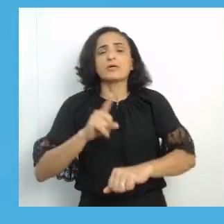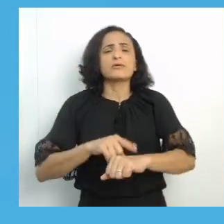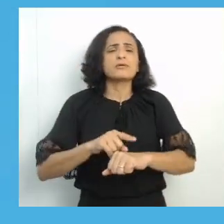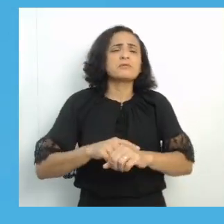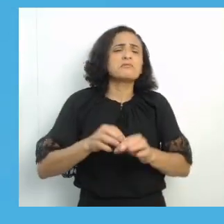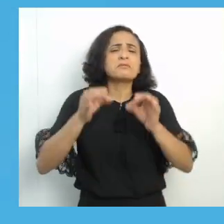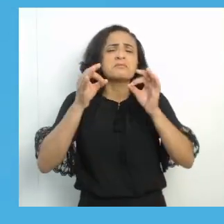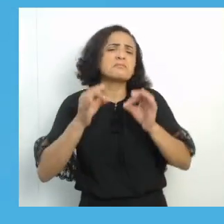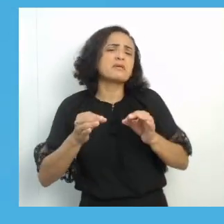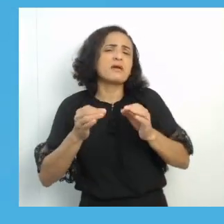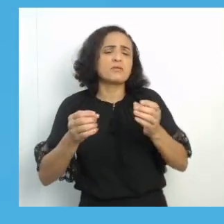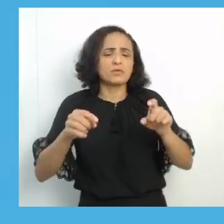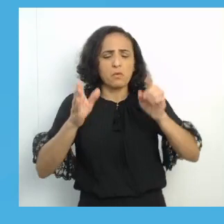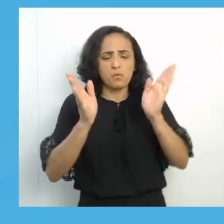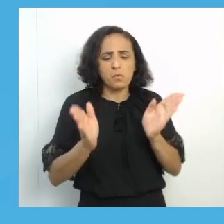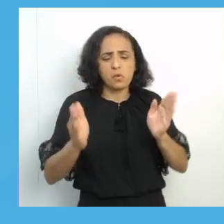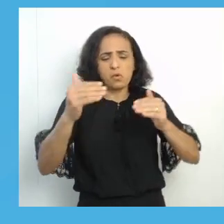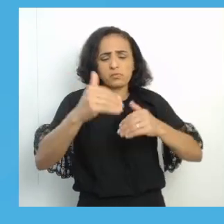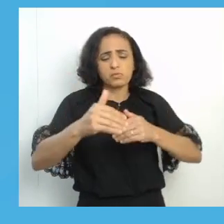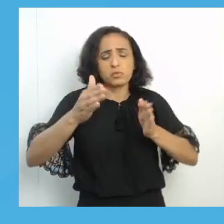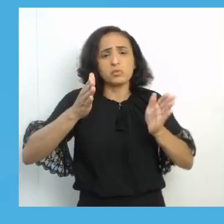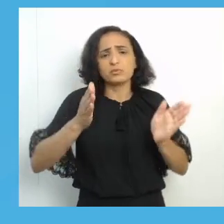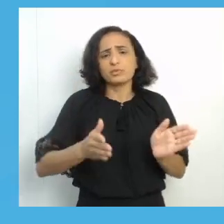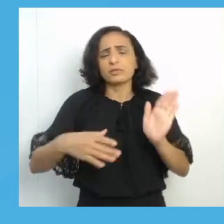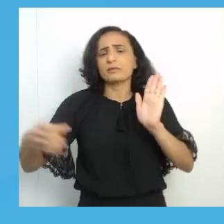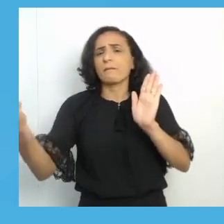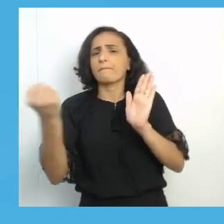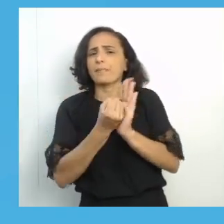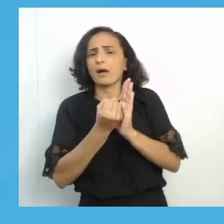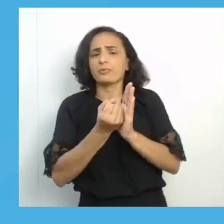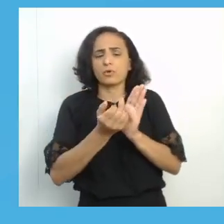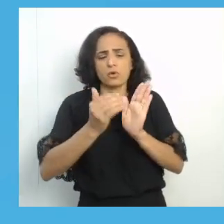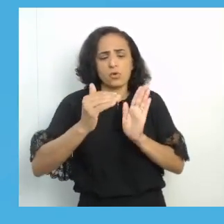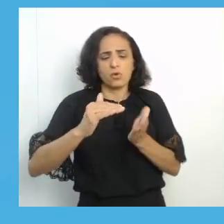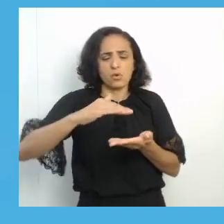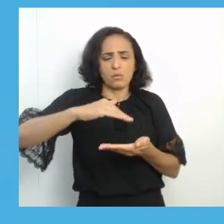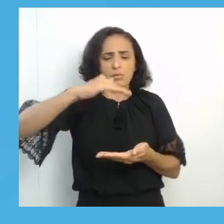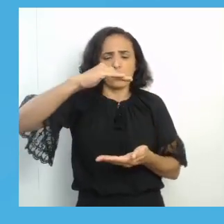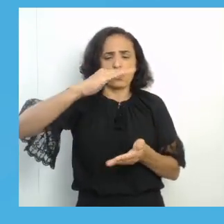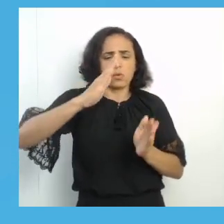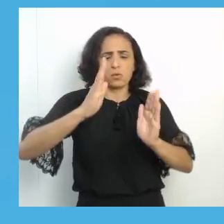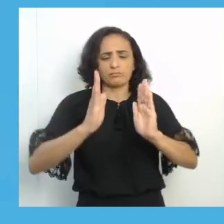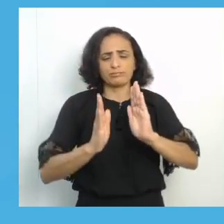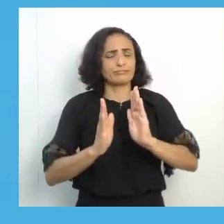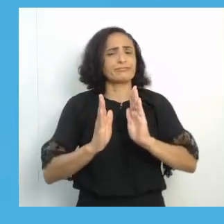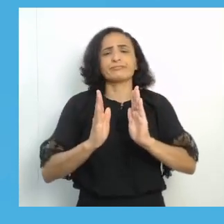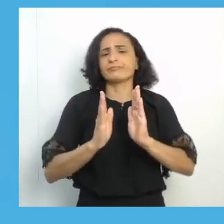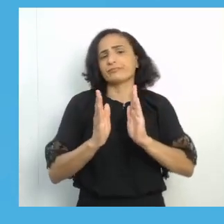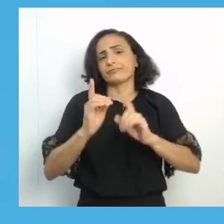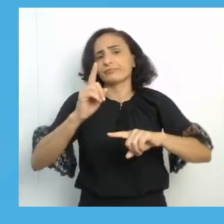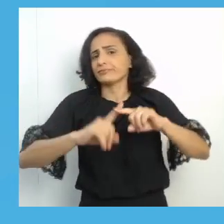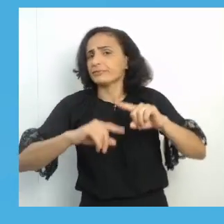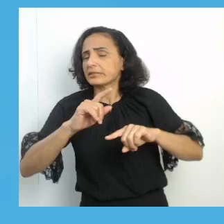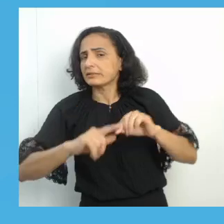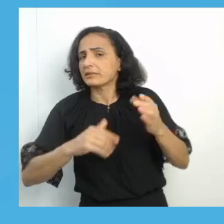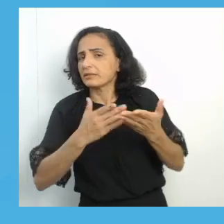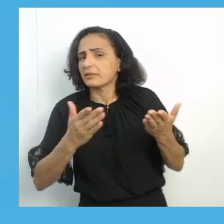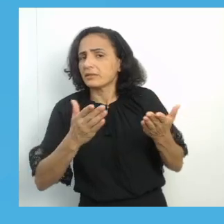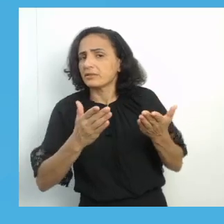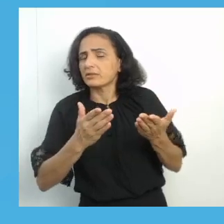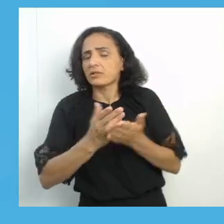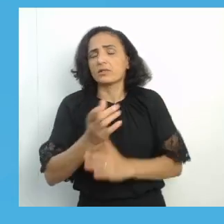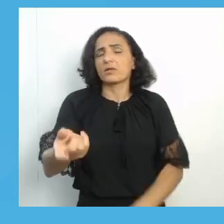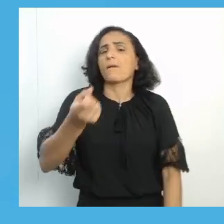embalagem, rotulagem, tamanho e forma do produto. Um medicamento similar, ele